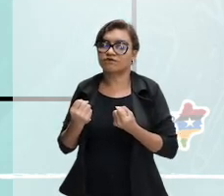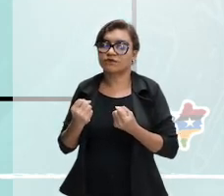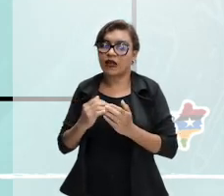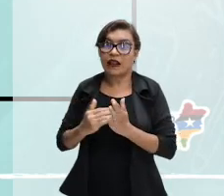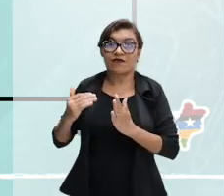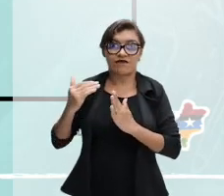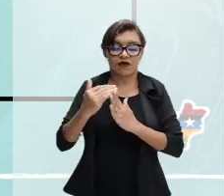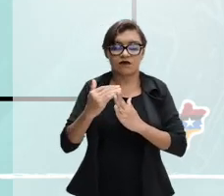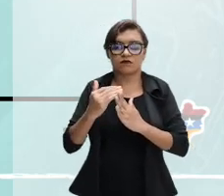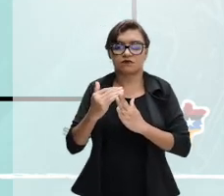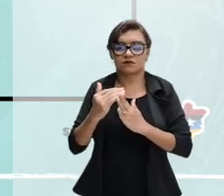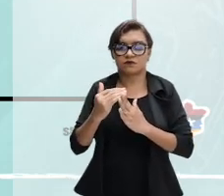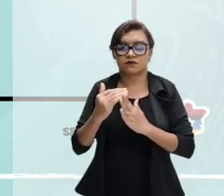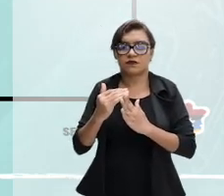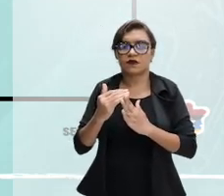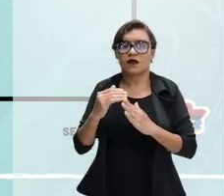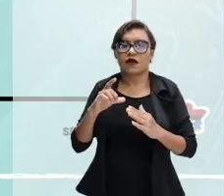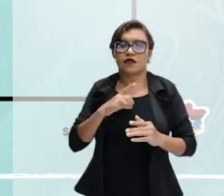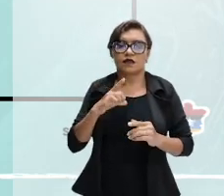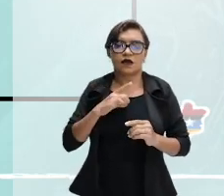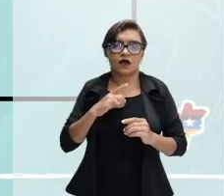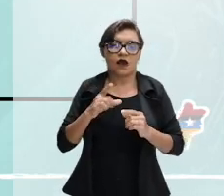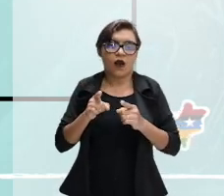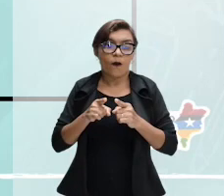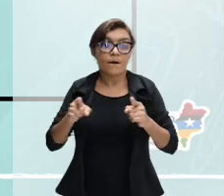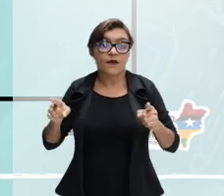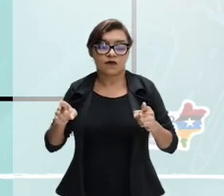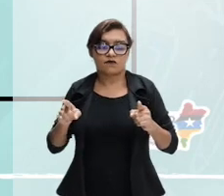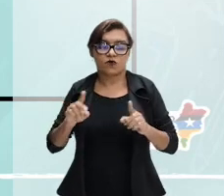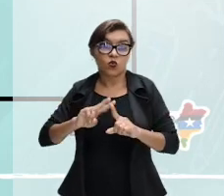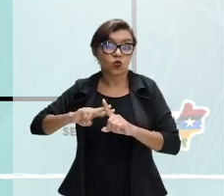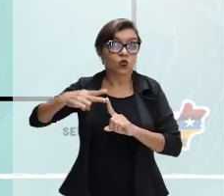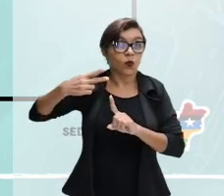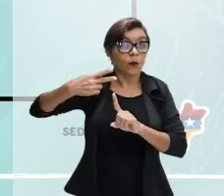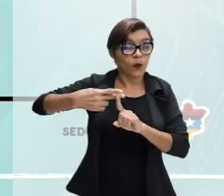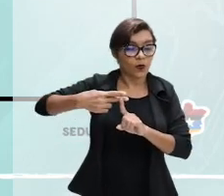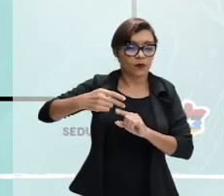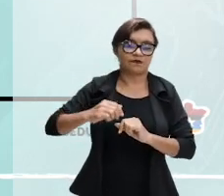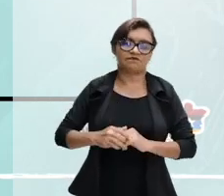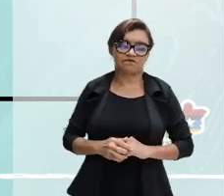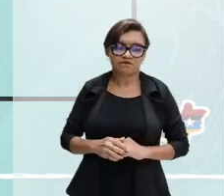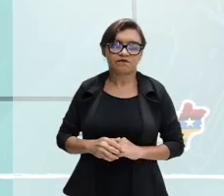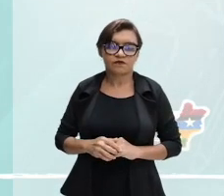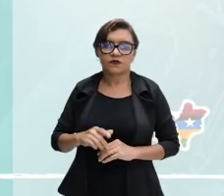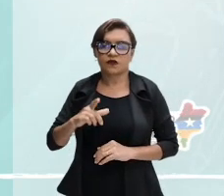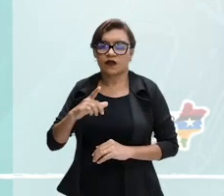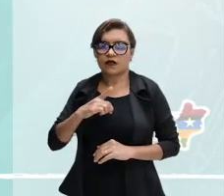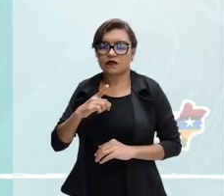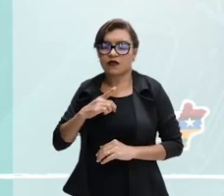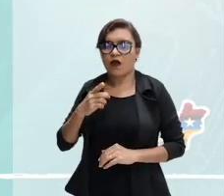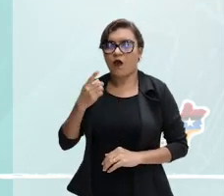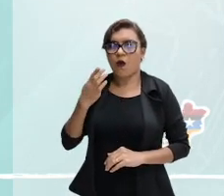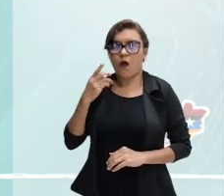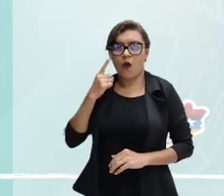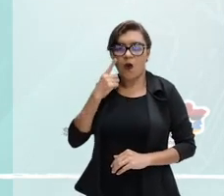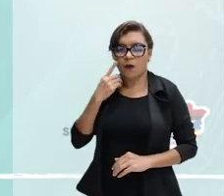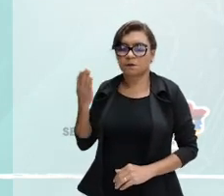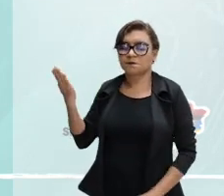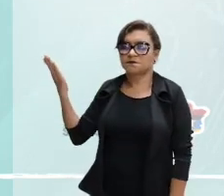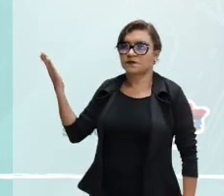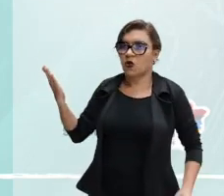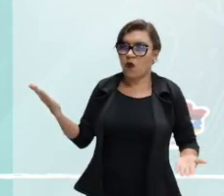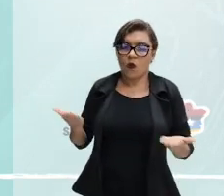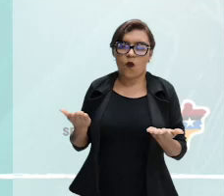para 27. Percebam esse aumento, mais do que dobrou. Tá aqui, ó, dados